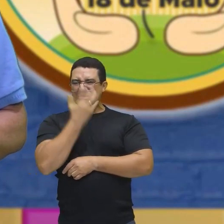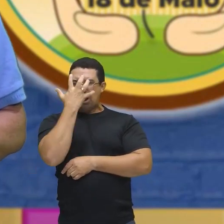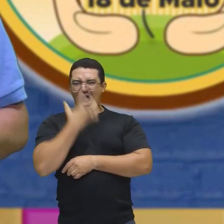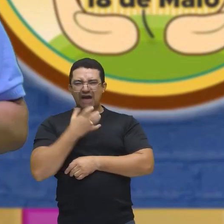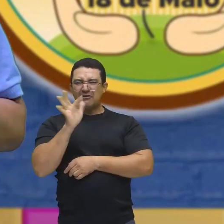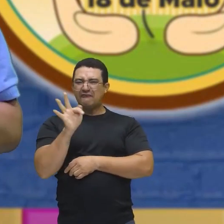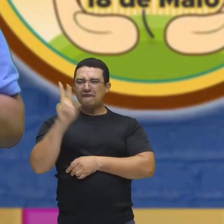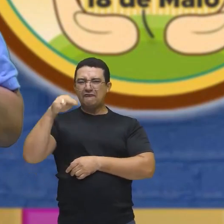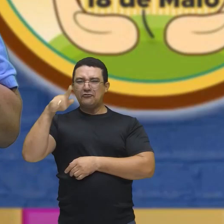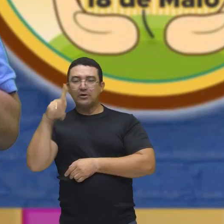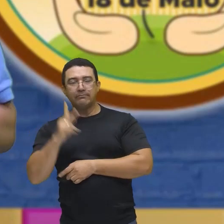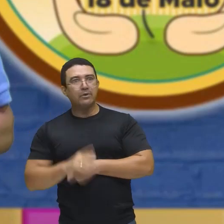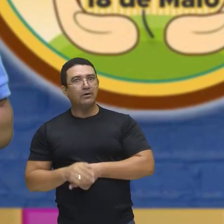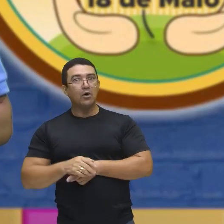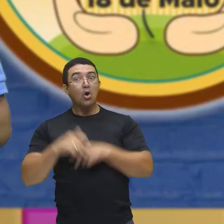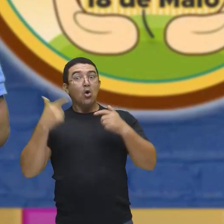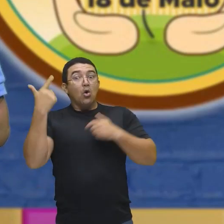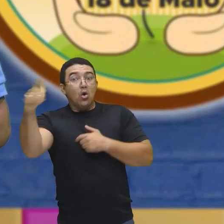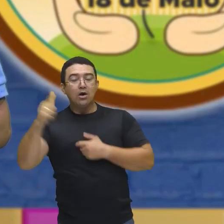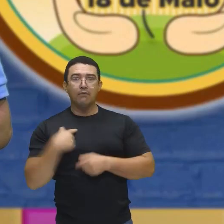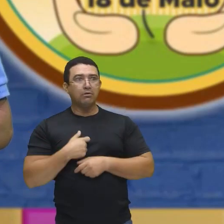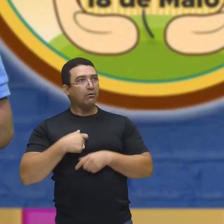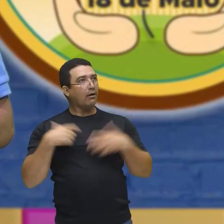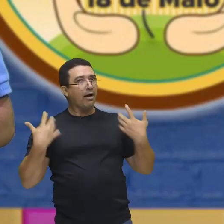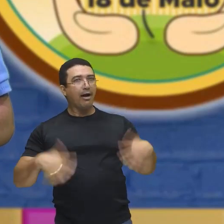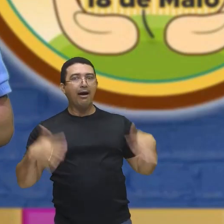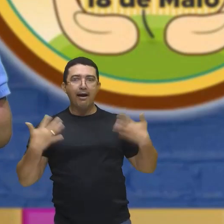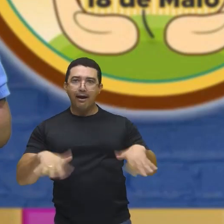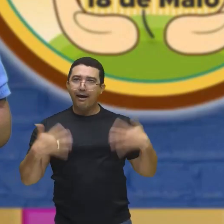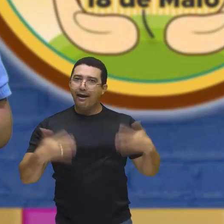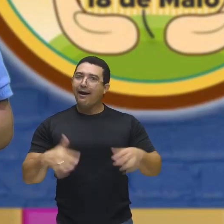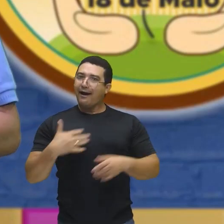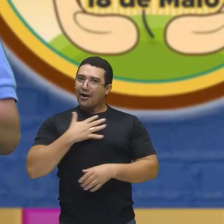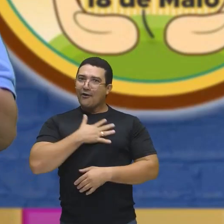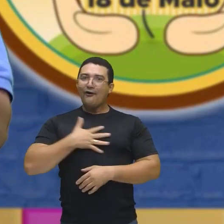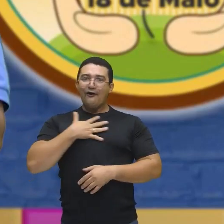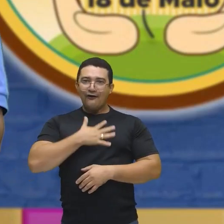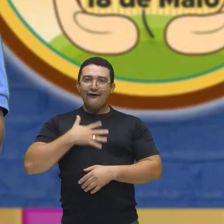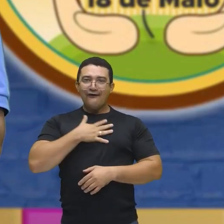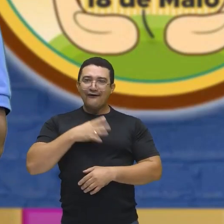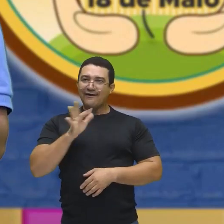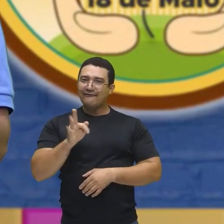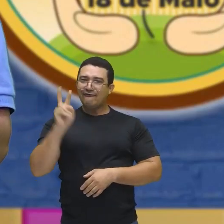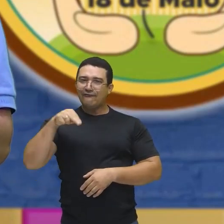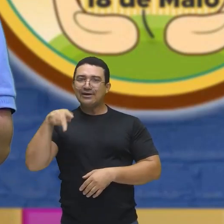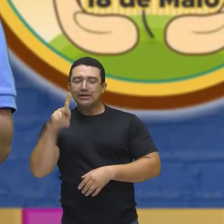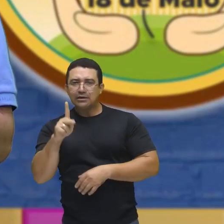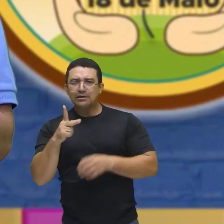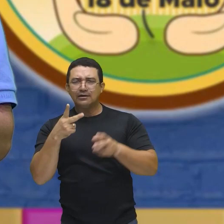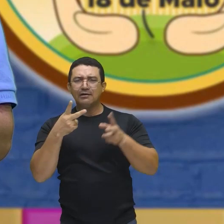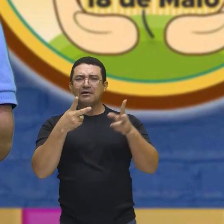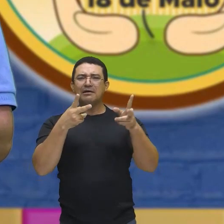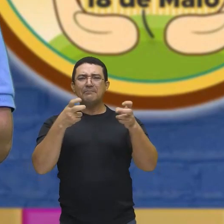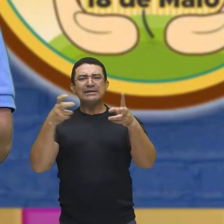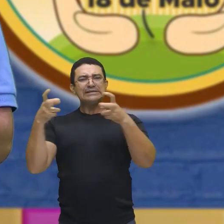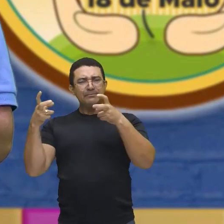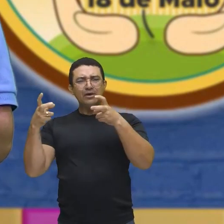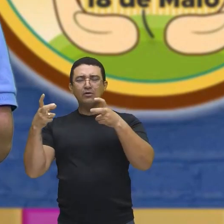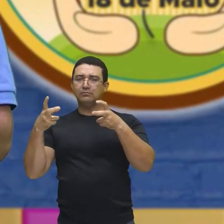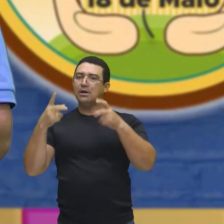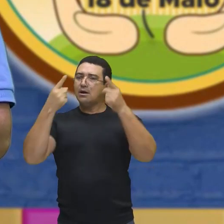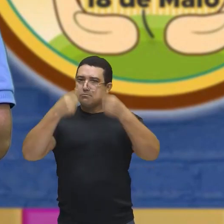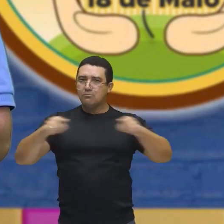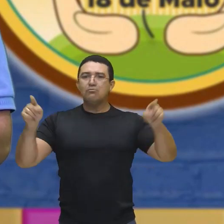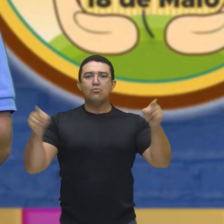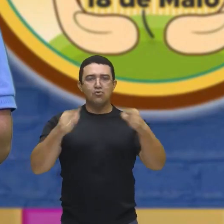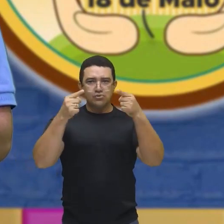Outros vão falar, nossa, eu gosto do pancadão. Vocês perceberam que uma música, né, ela pode desenvolver